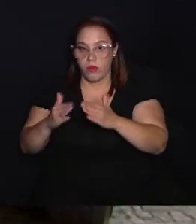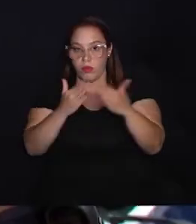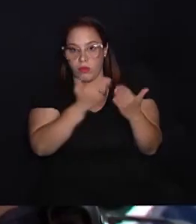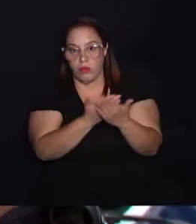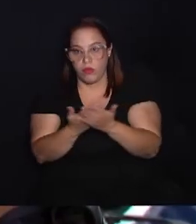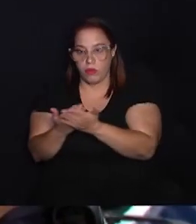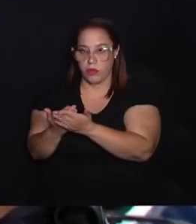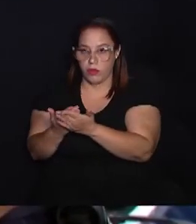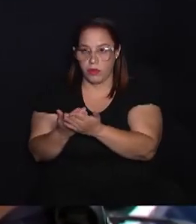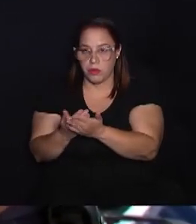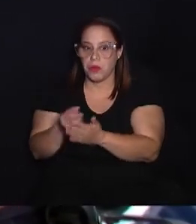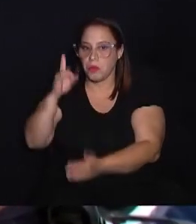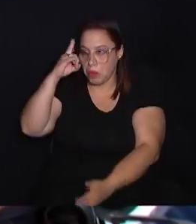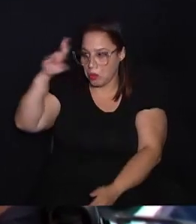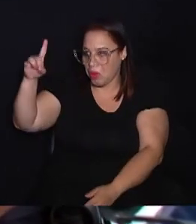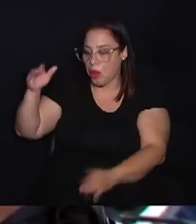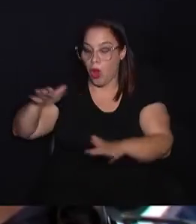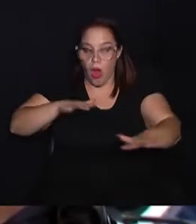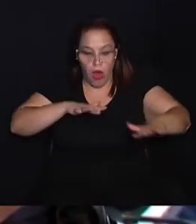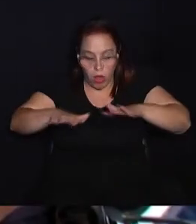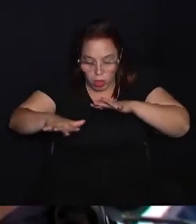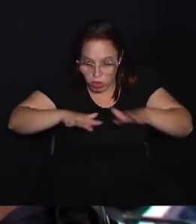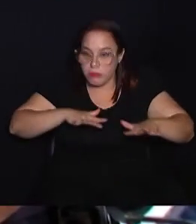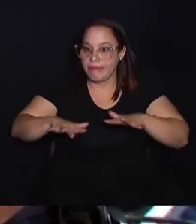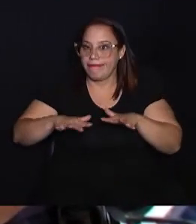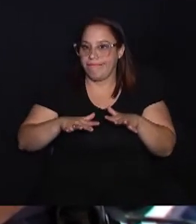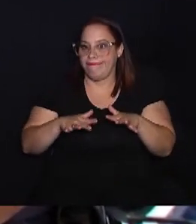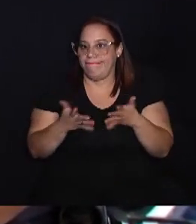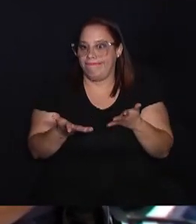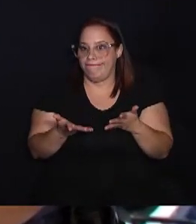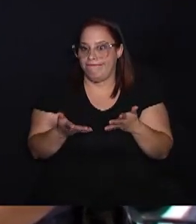em Campinas. A gente segue com o repórter André Aranha.